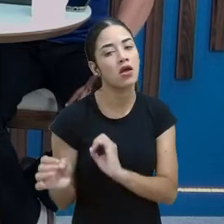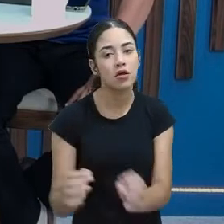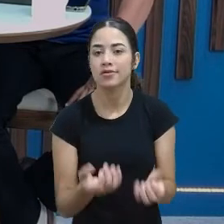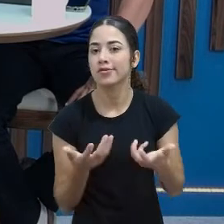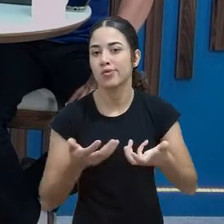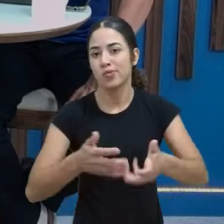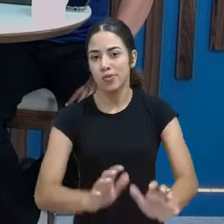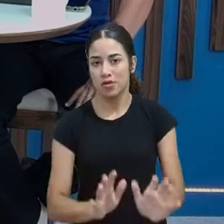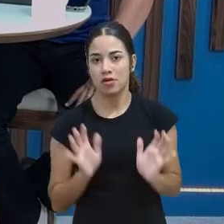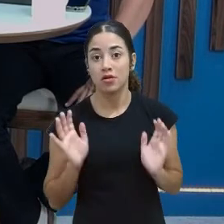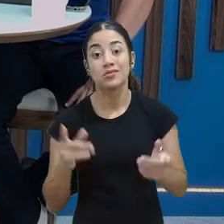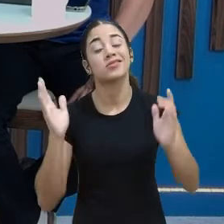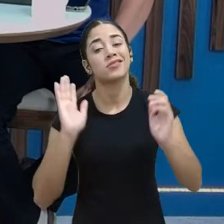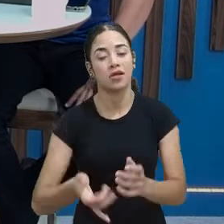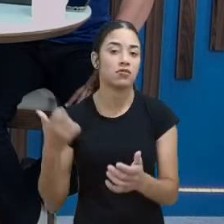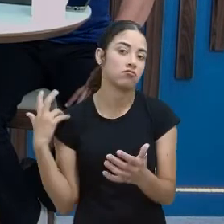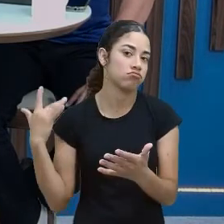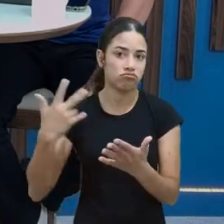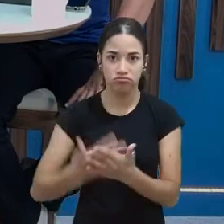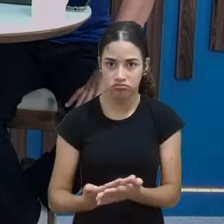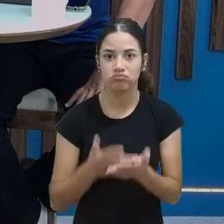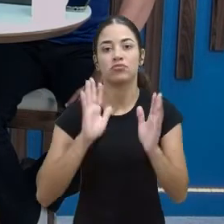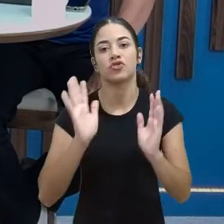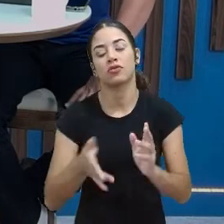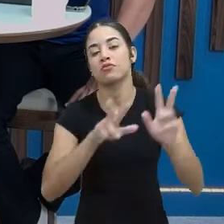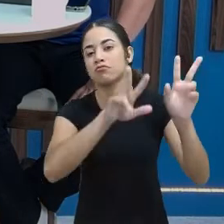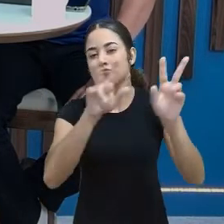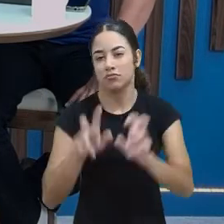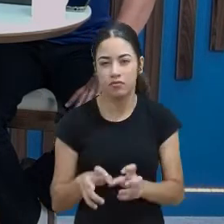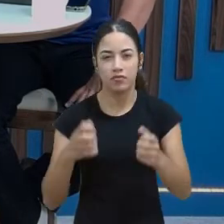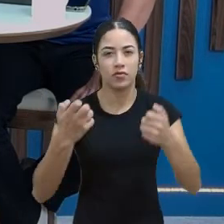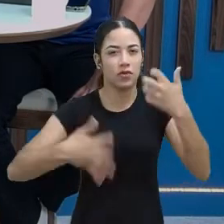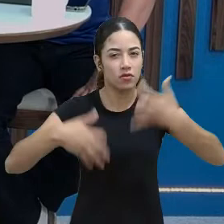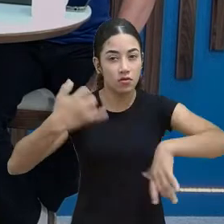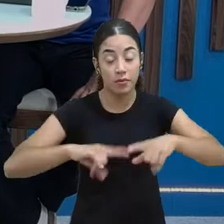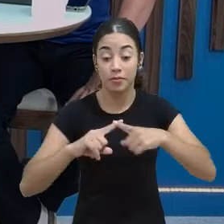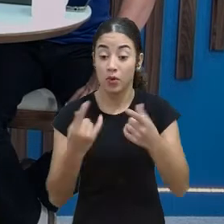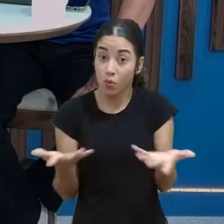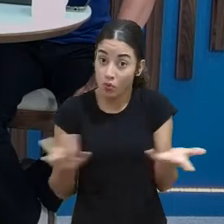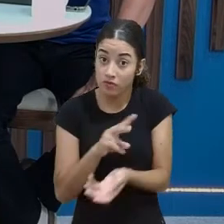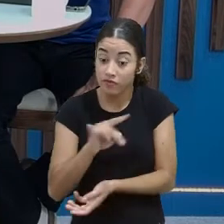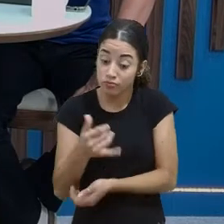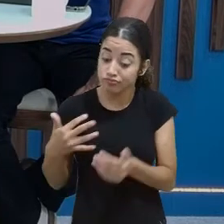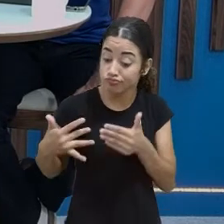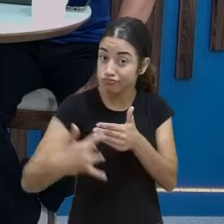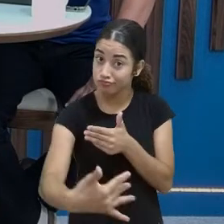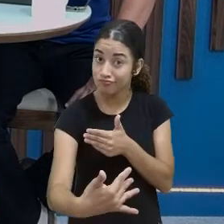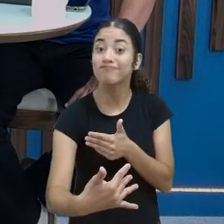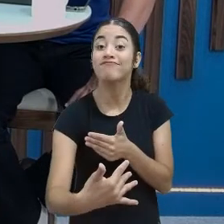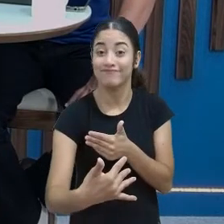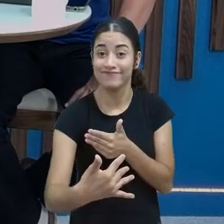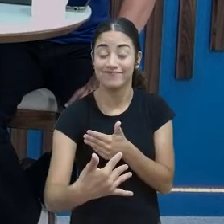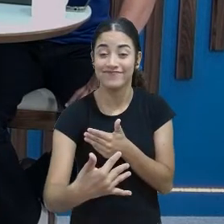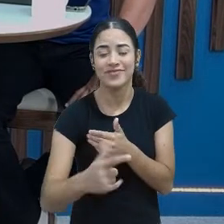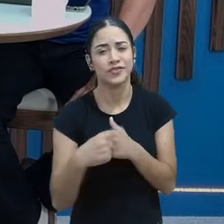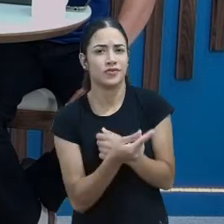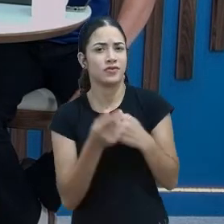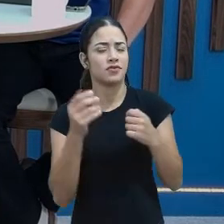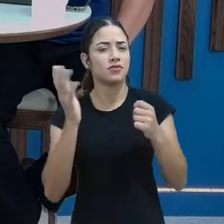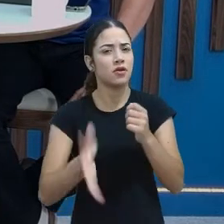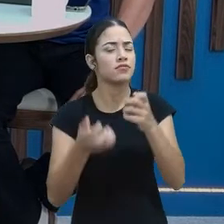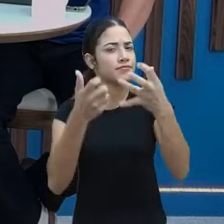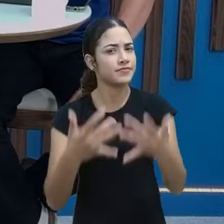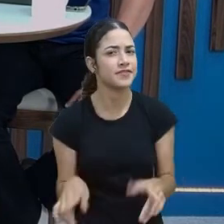anterior sobre essa temática, né, e hoje a gente vai dar continuidade e a gente falou também,